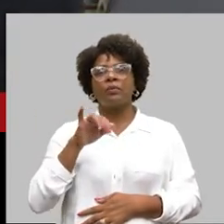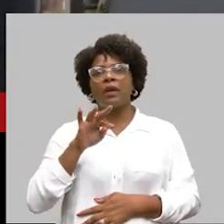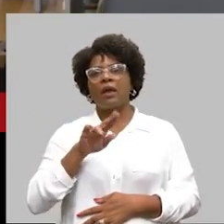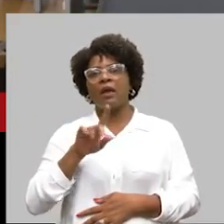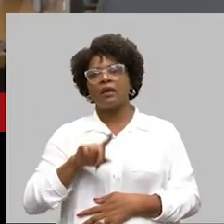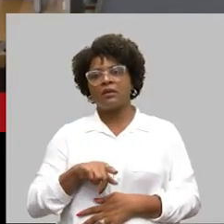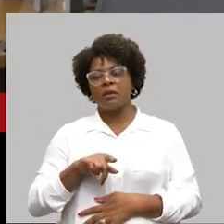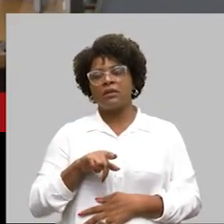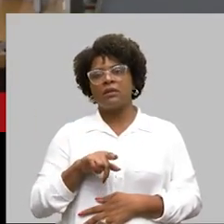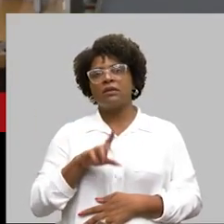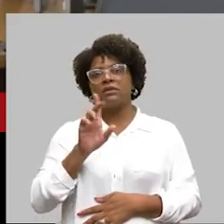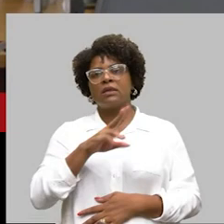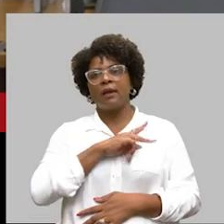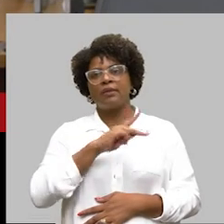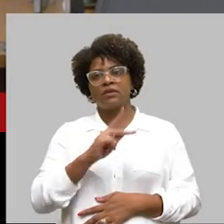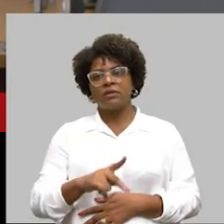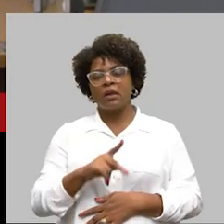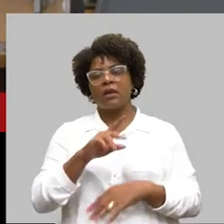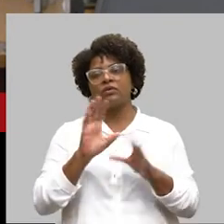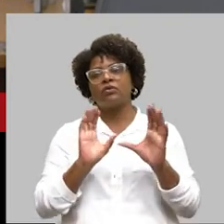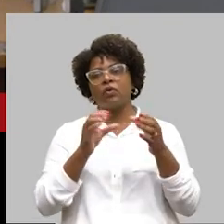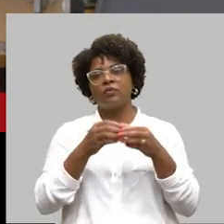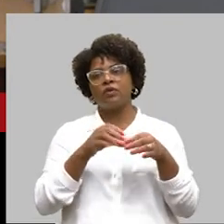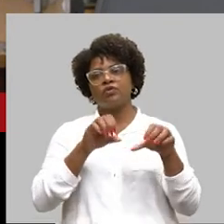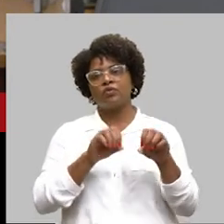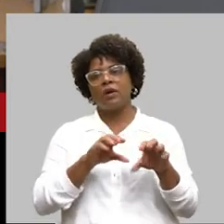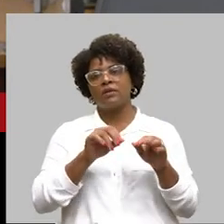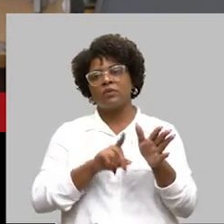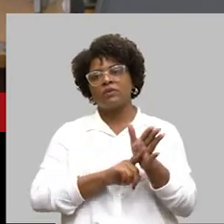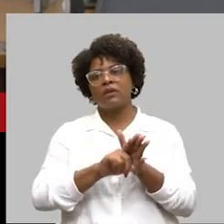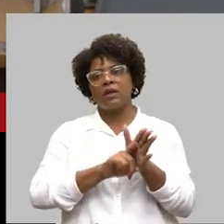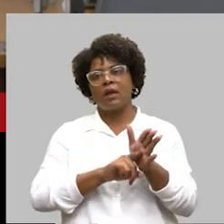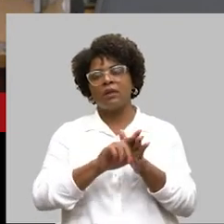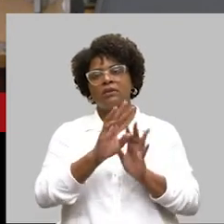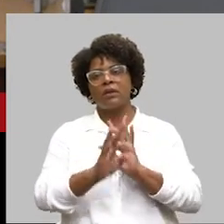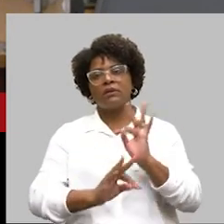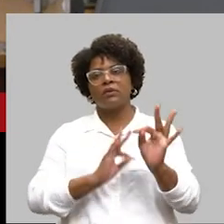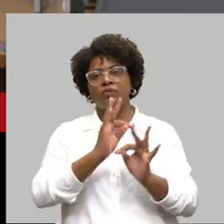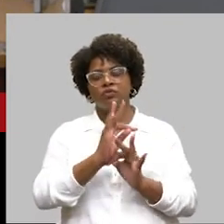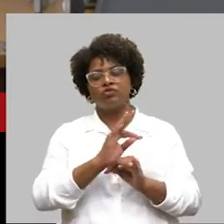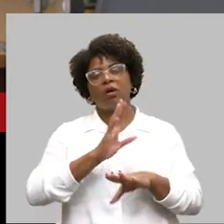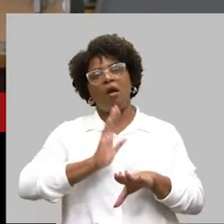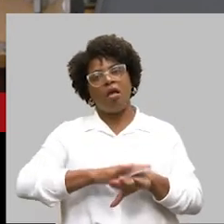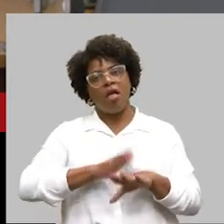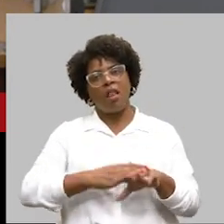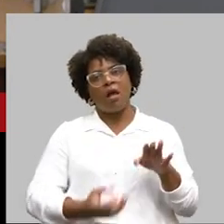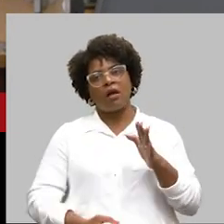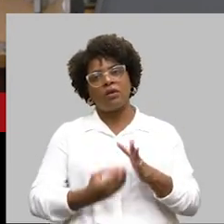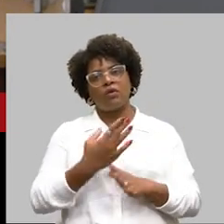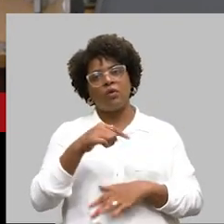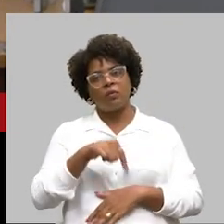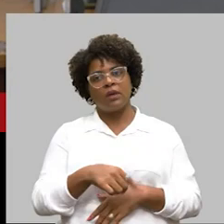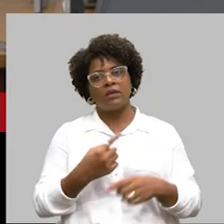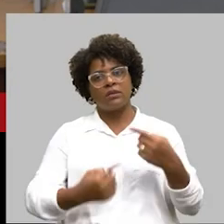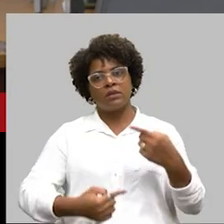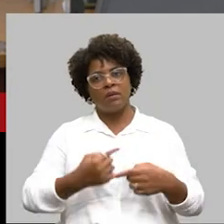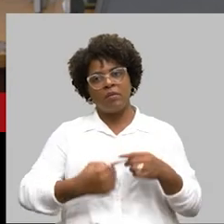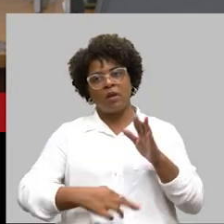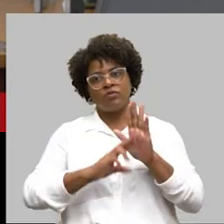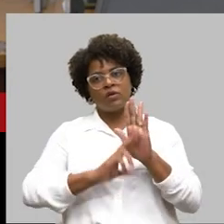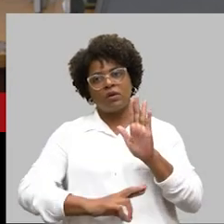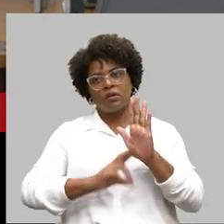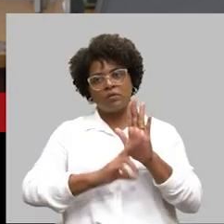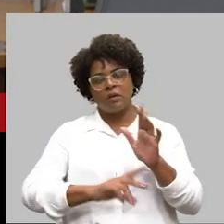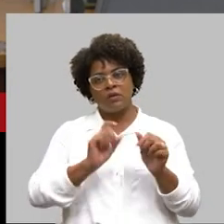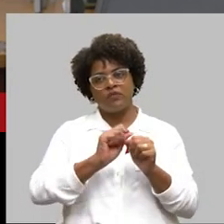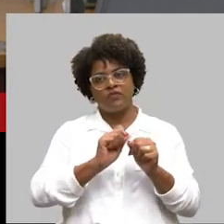Educação Ciência e Tecnologia coautora do requerimento que deu origem a esse debate também com a presença do deputado